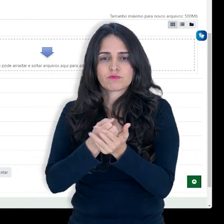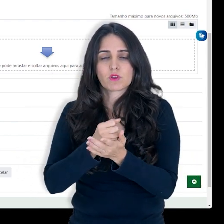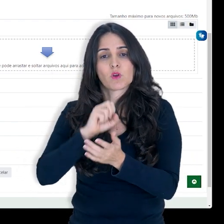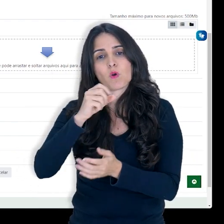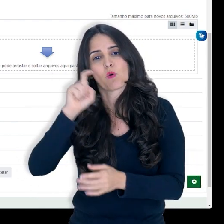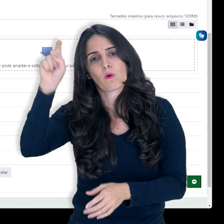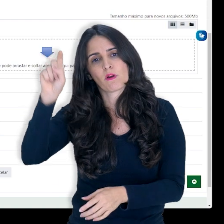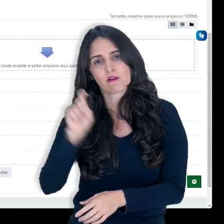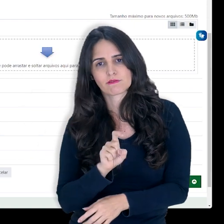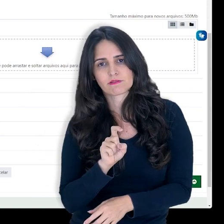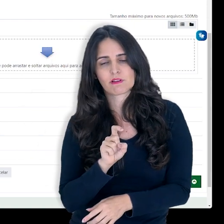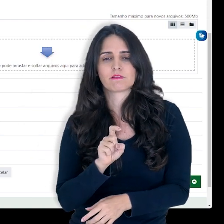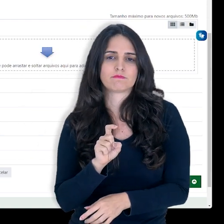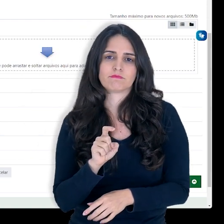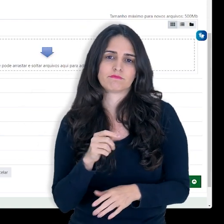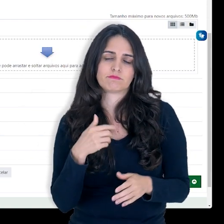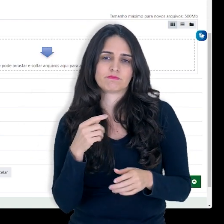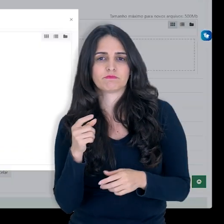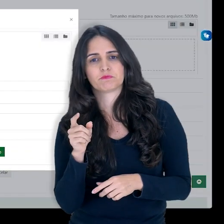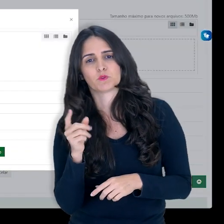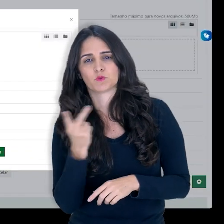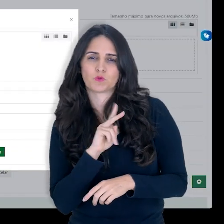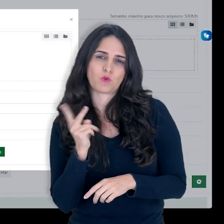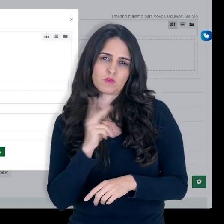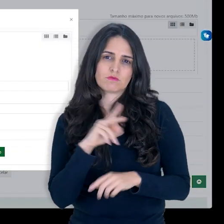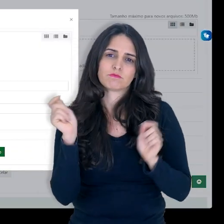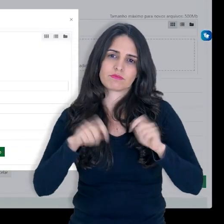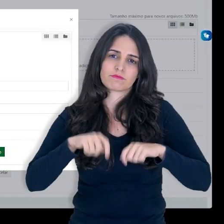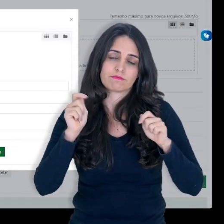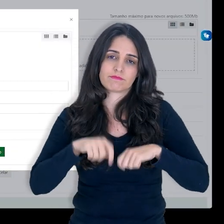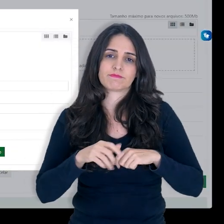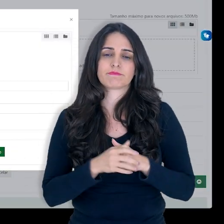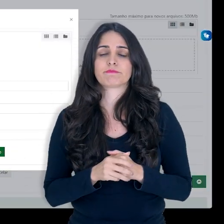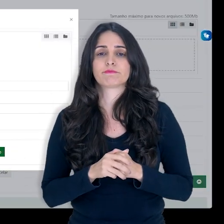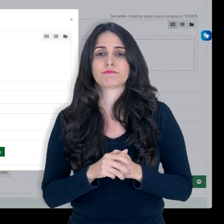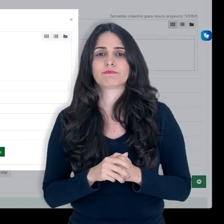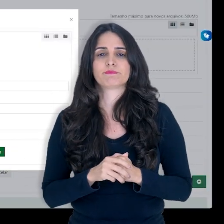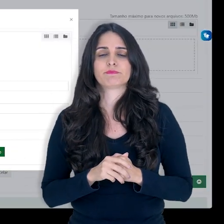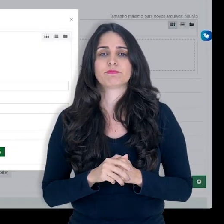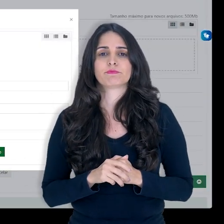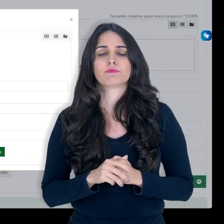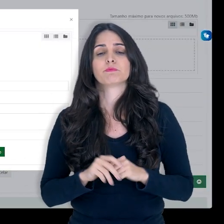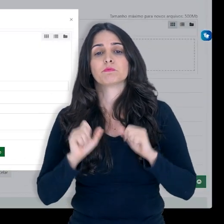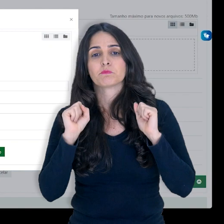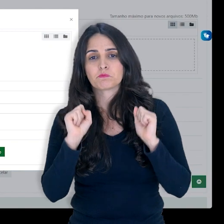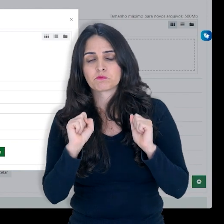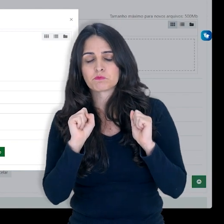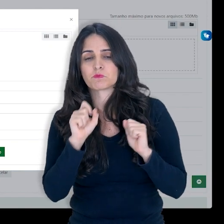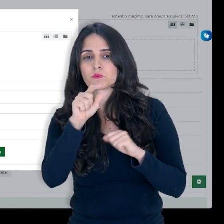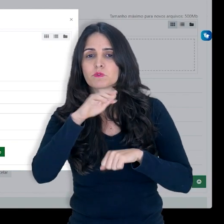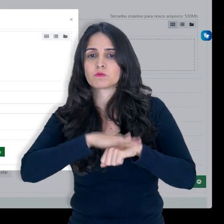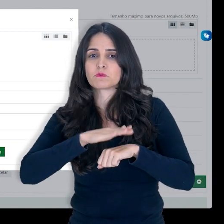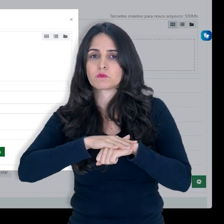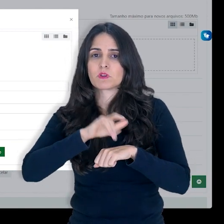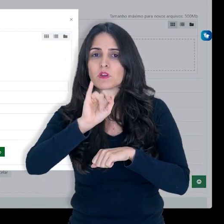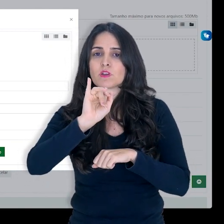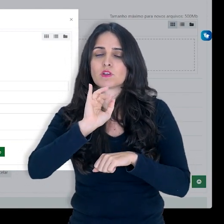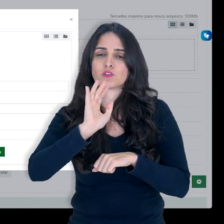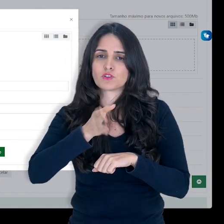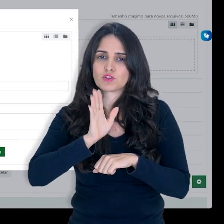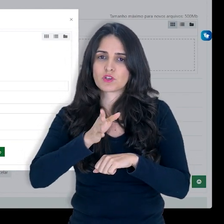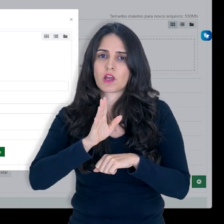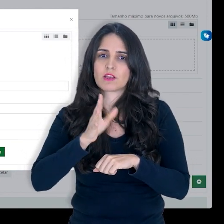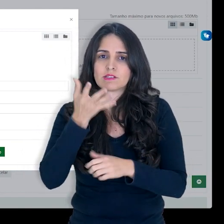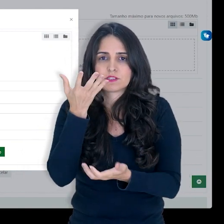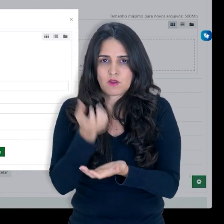ou arrastar esse arquivo vamos fazer esse primeiro procedimento escolhendo um arquivo é possível se você já tiver no